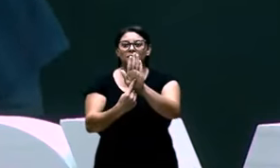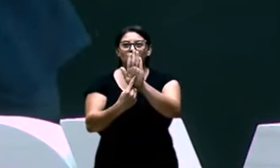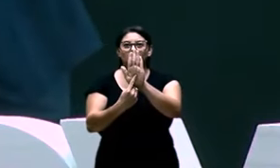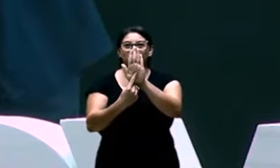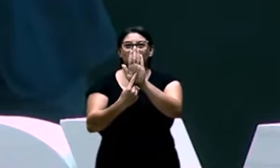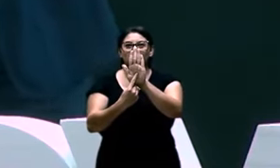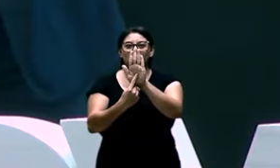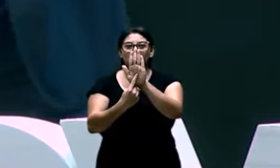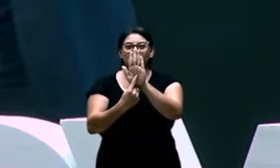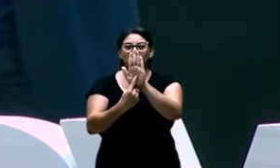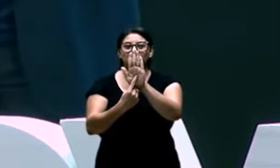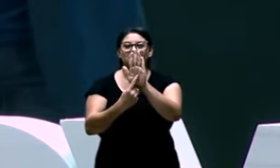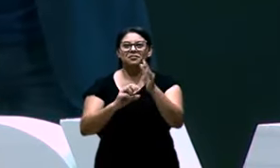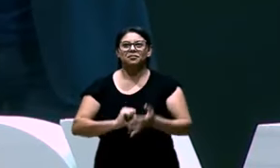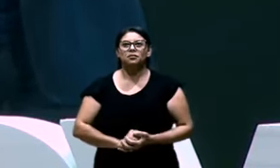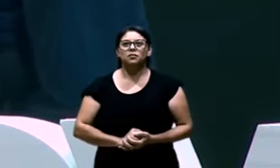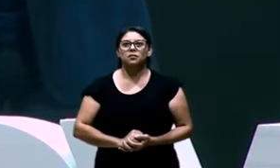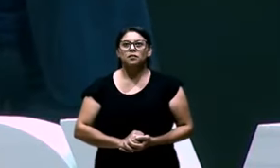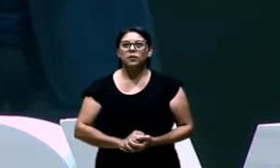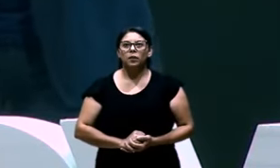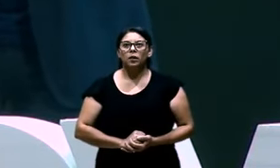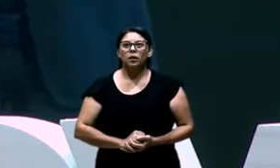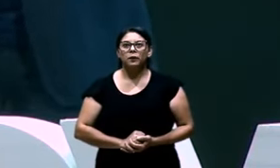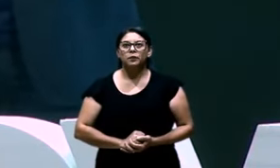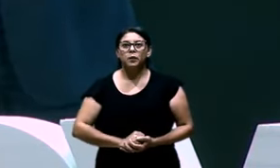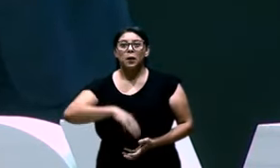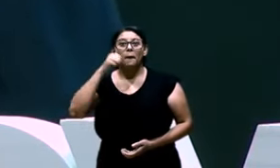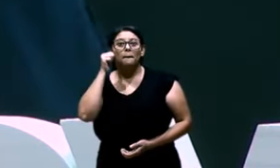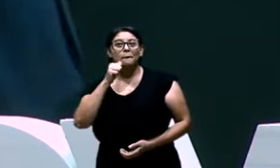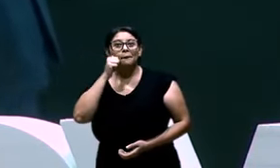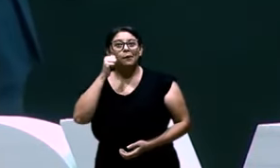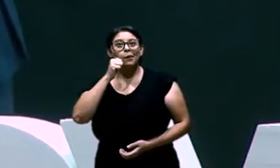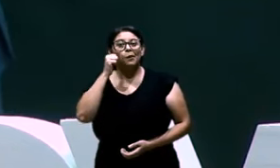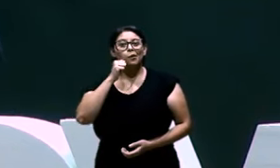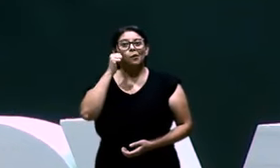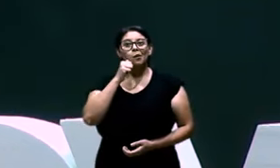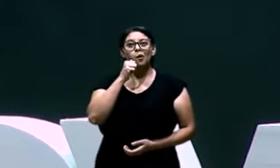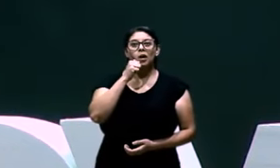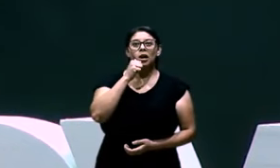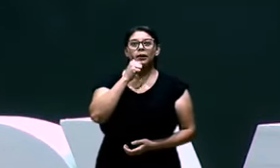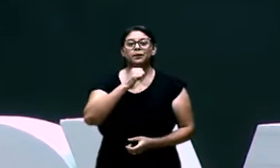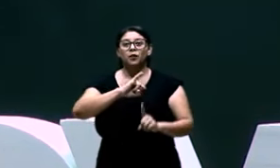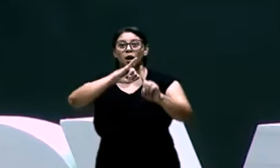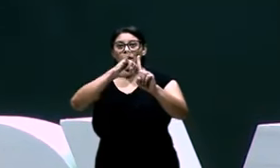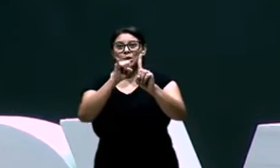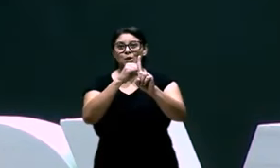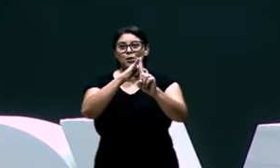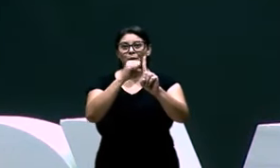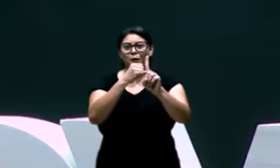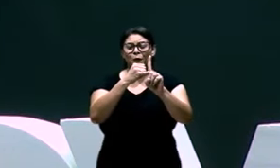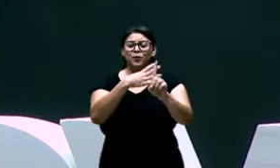E esta Isabel é das filhas de Arão, e Zacarias é da